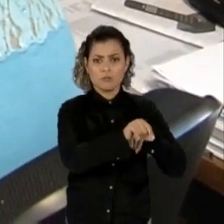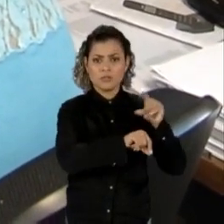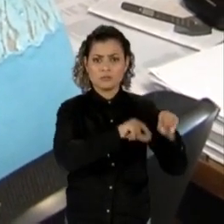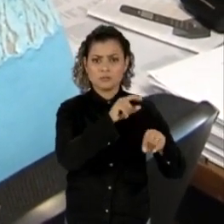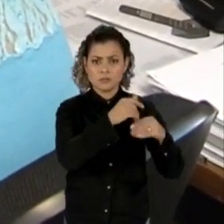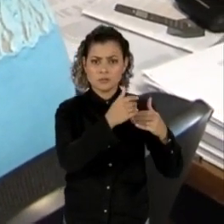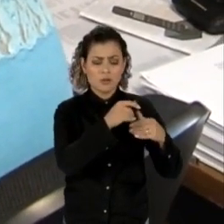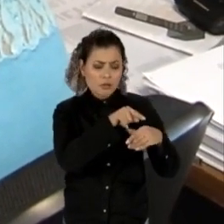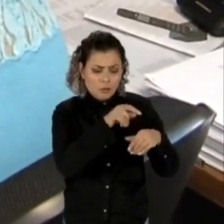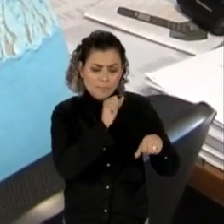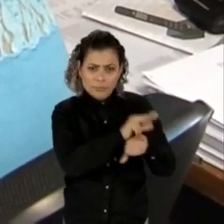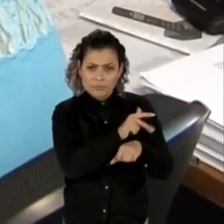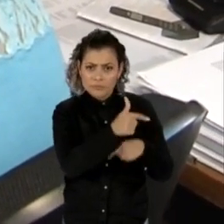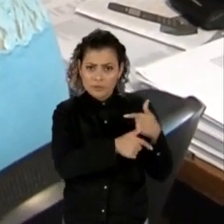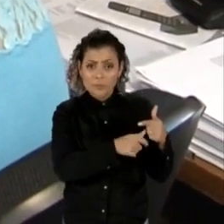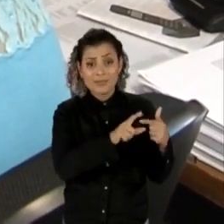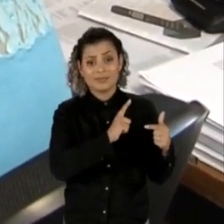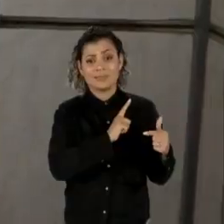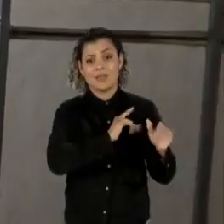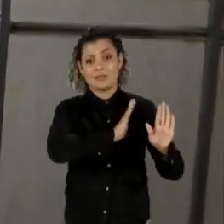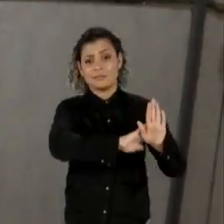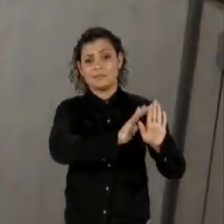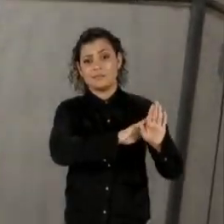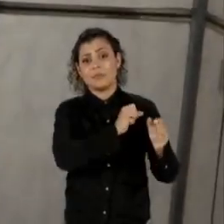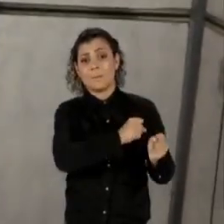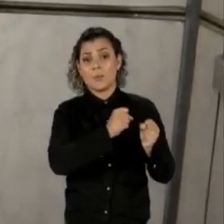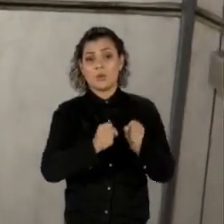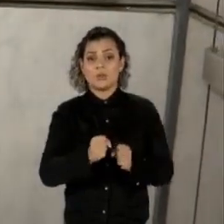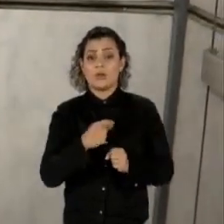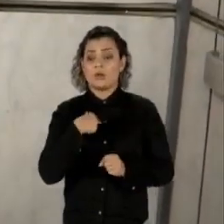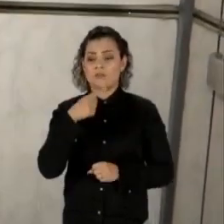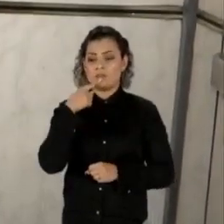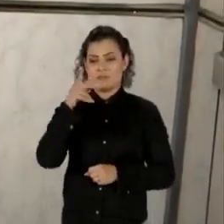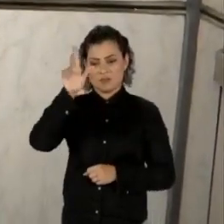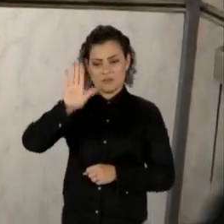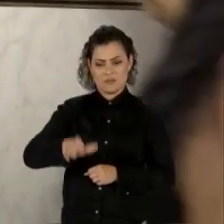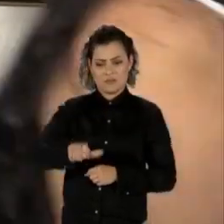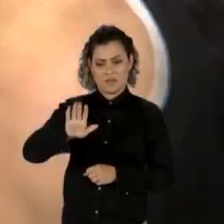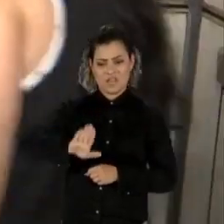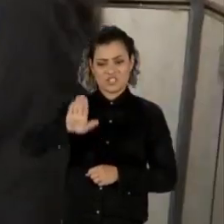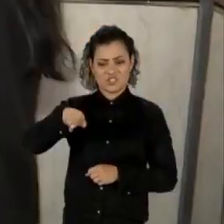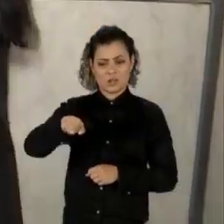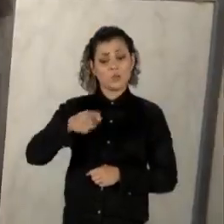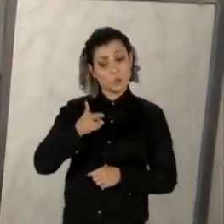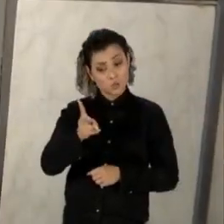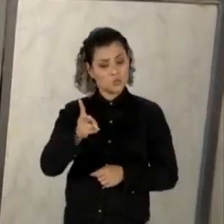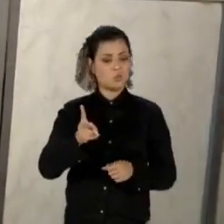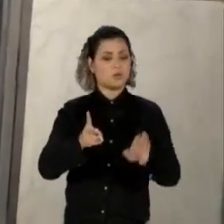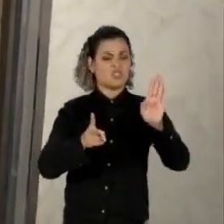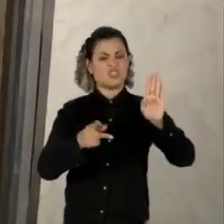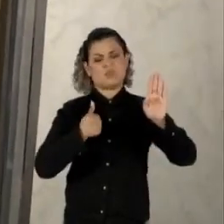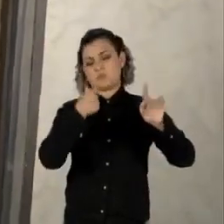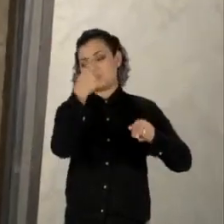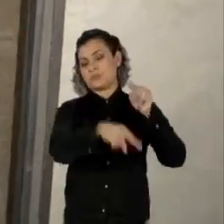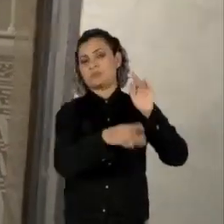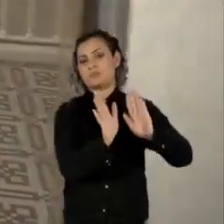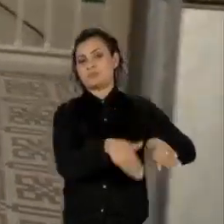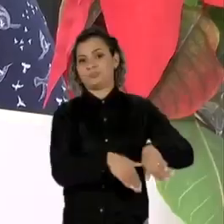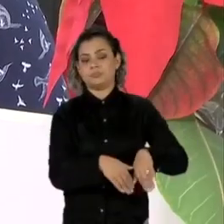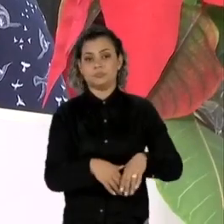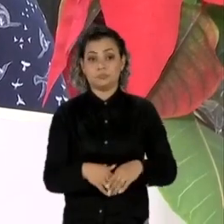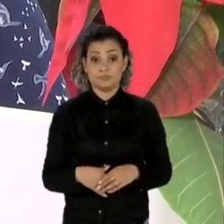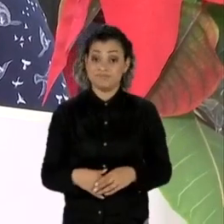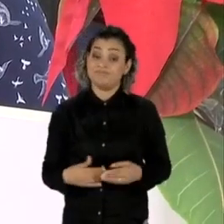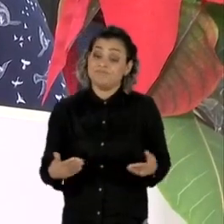tem poder entre aspas de dizer este candidato continuam este candidato não continuando no